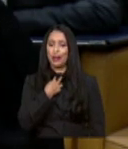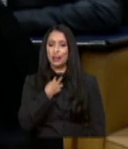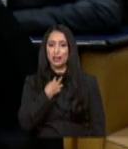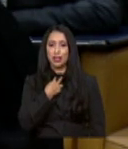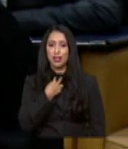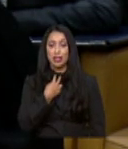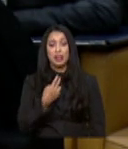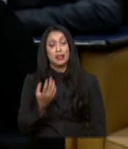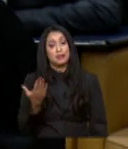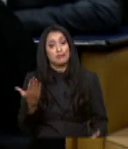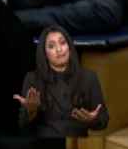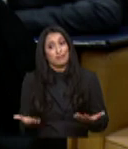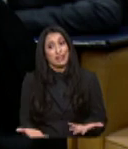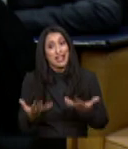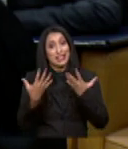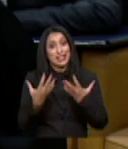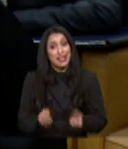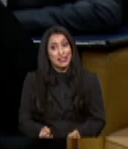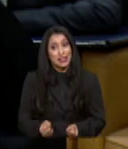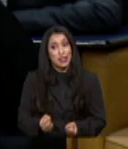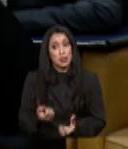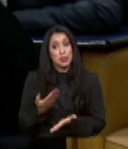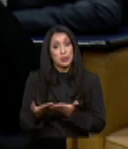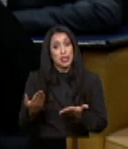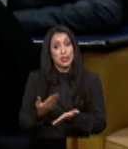aceitamos que alguns corpos ficassem para trás.